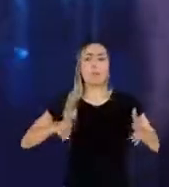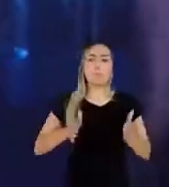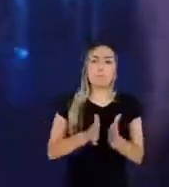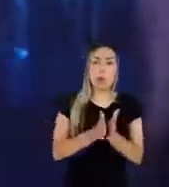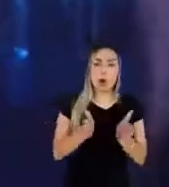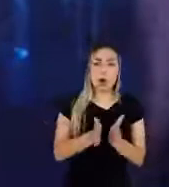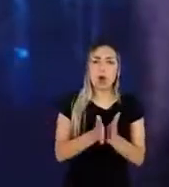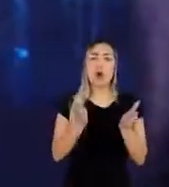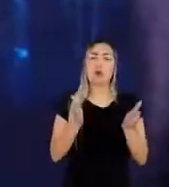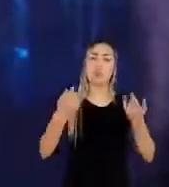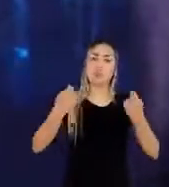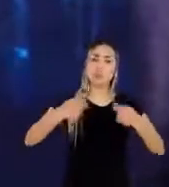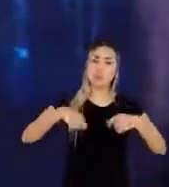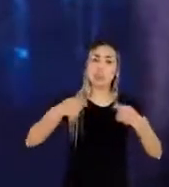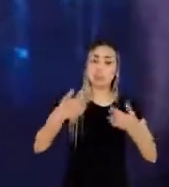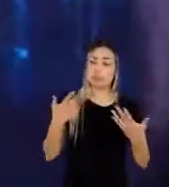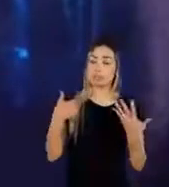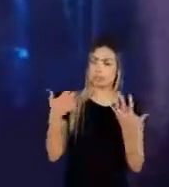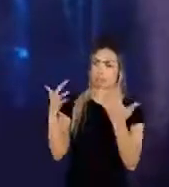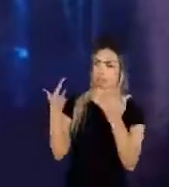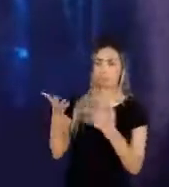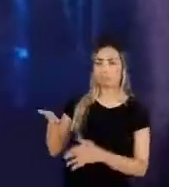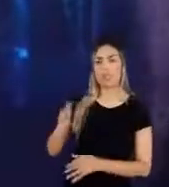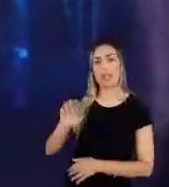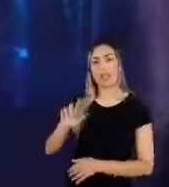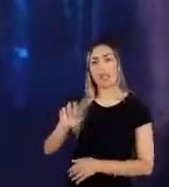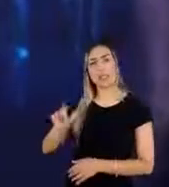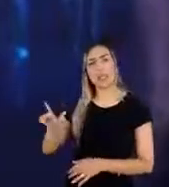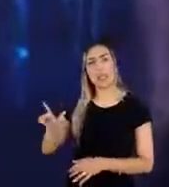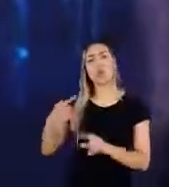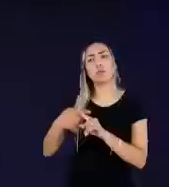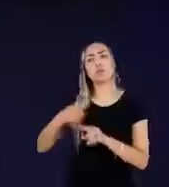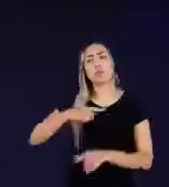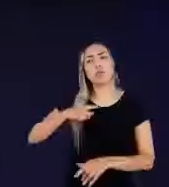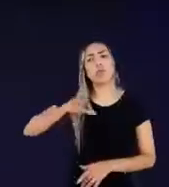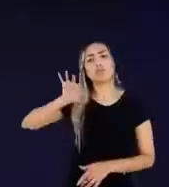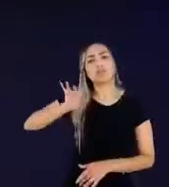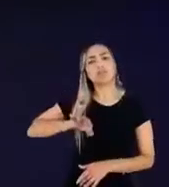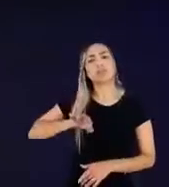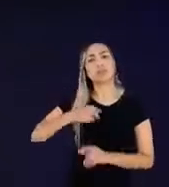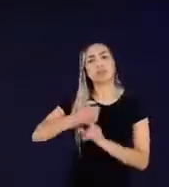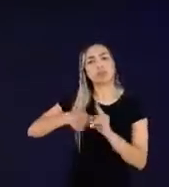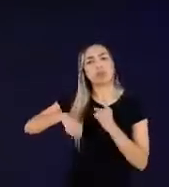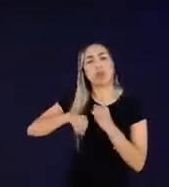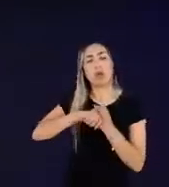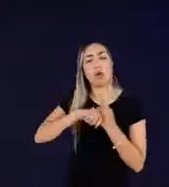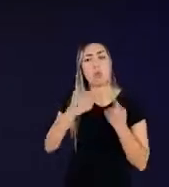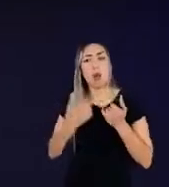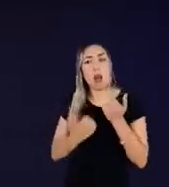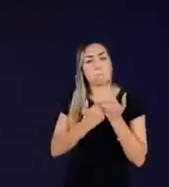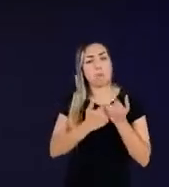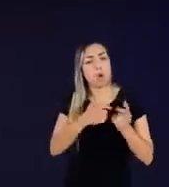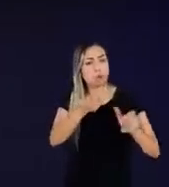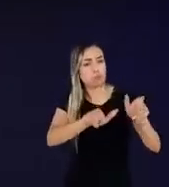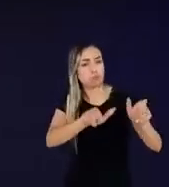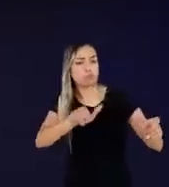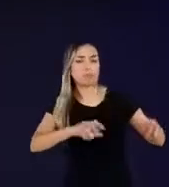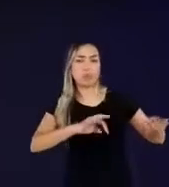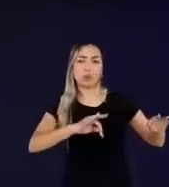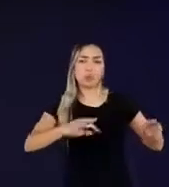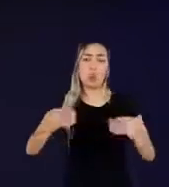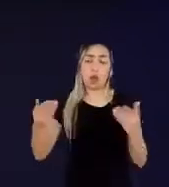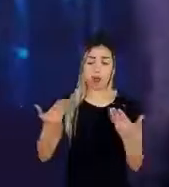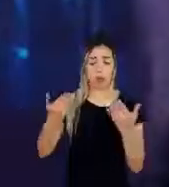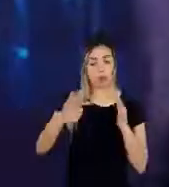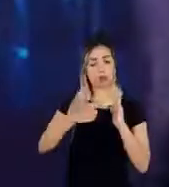parabenizo de novo o ANEEL pela tarifa social, né, que inclusive essa semana foi assinada, lá comemorando seu